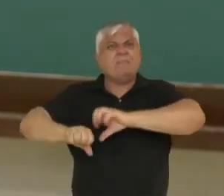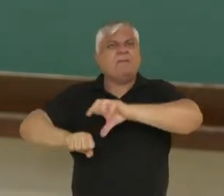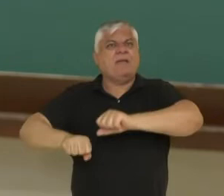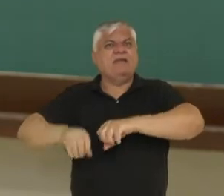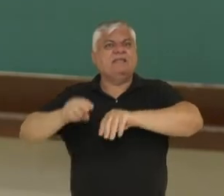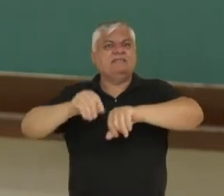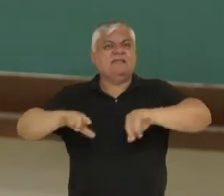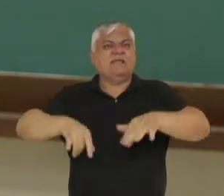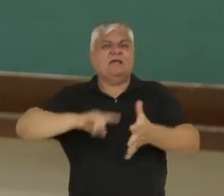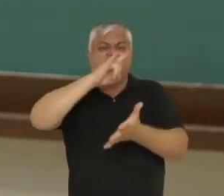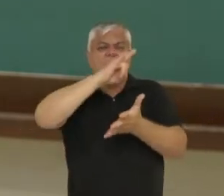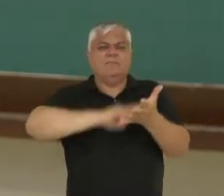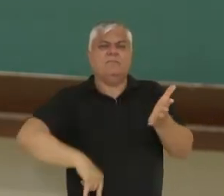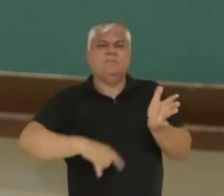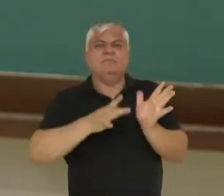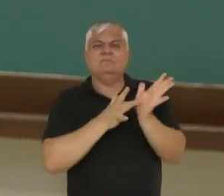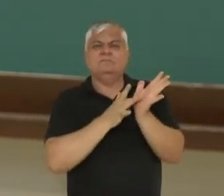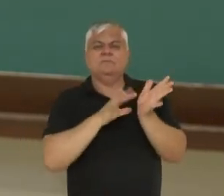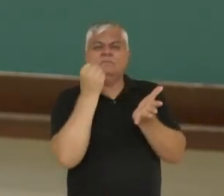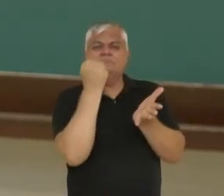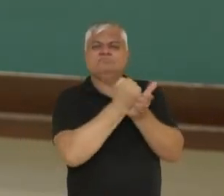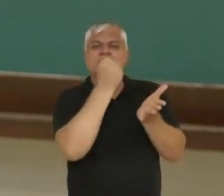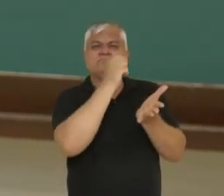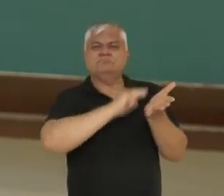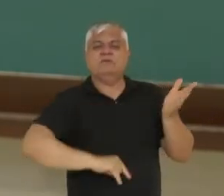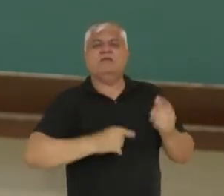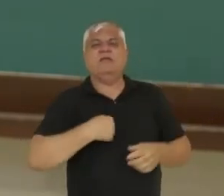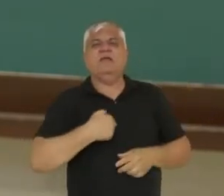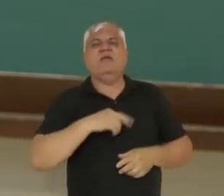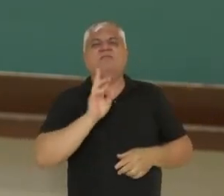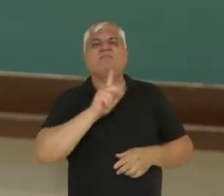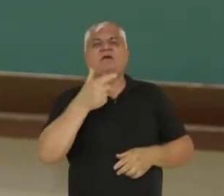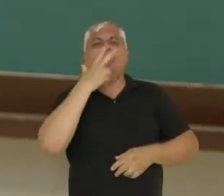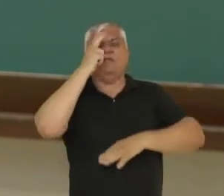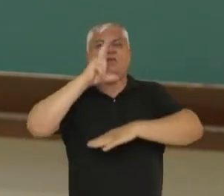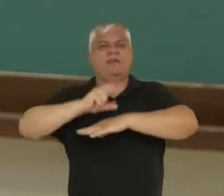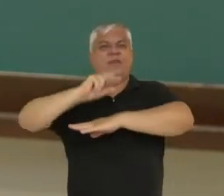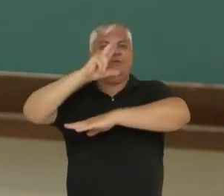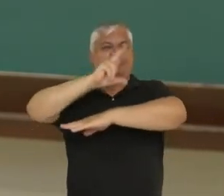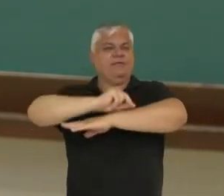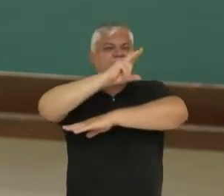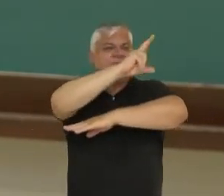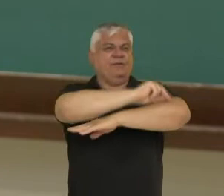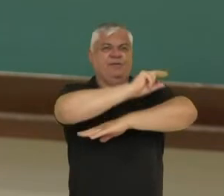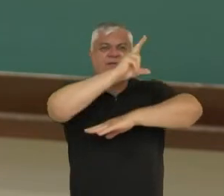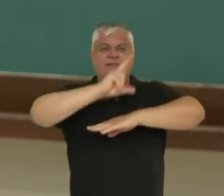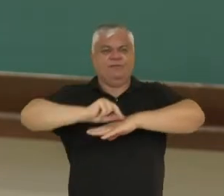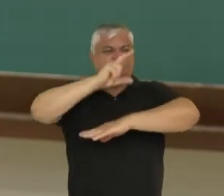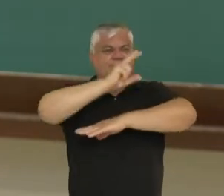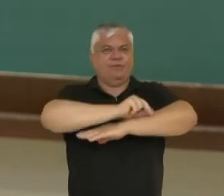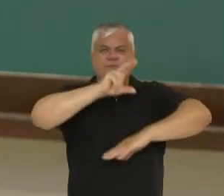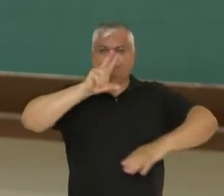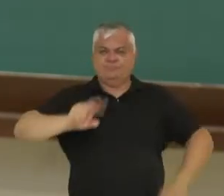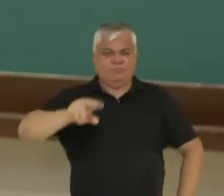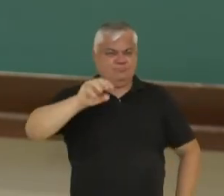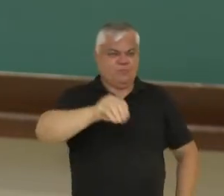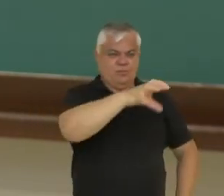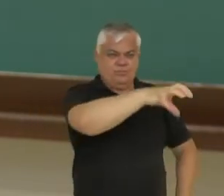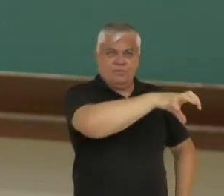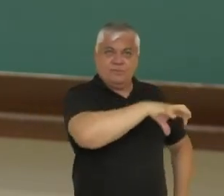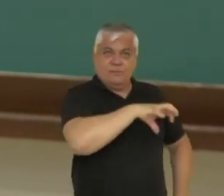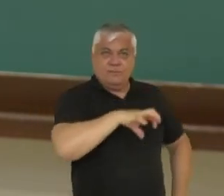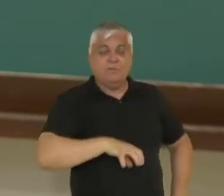tem até a especificação do termo grilo, como se fosse o animalzinho pulando, saltitando de um lugar para o